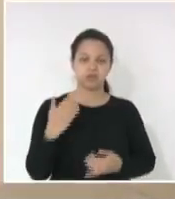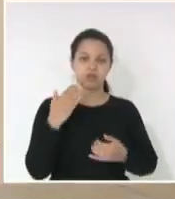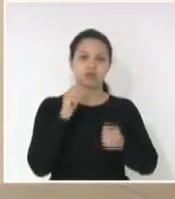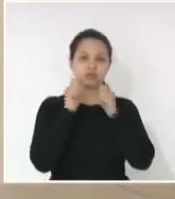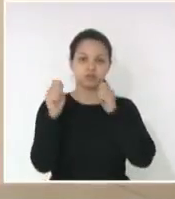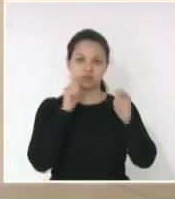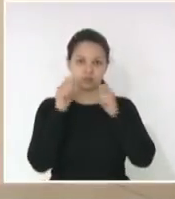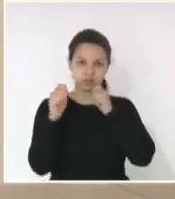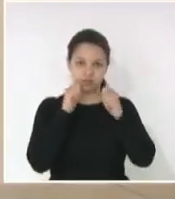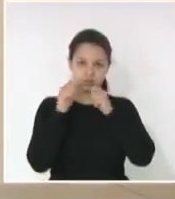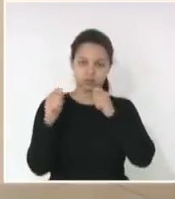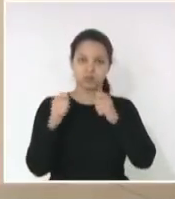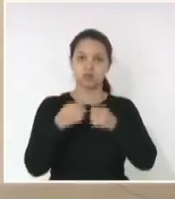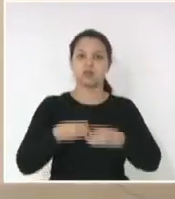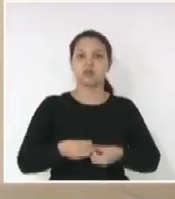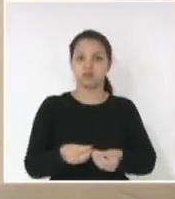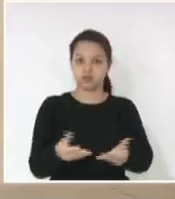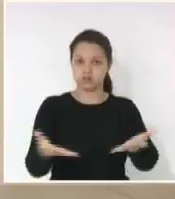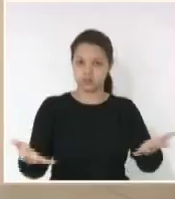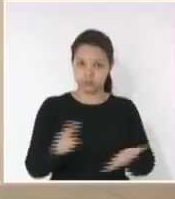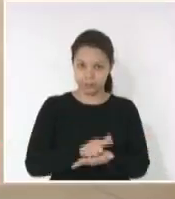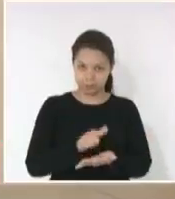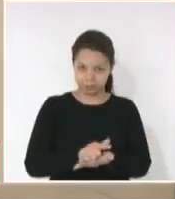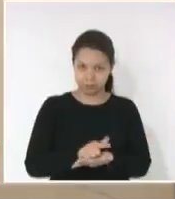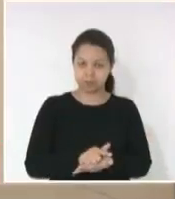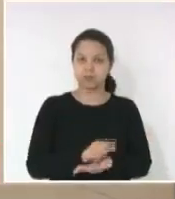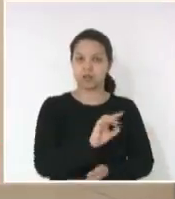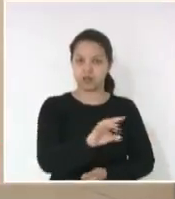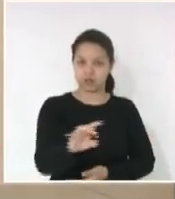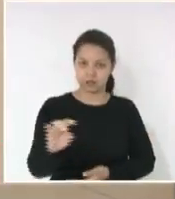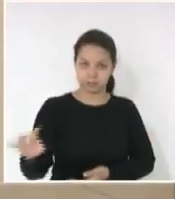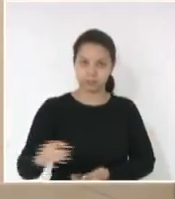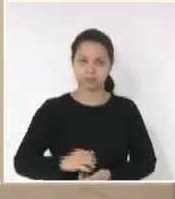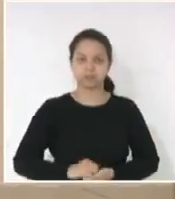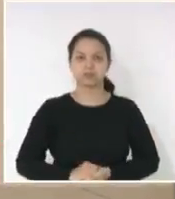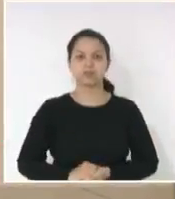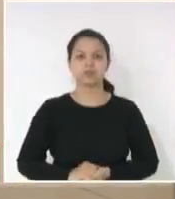assessoria que faça a distribuição do expediente aos senhores parlamentares.